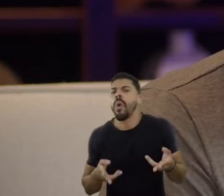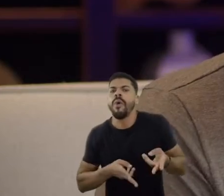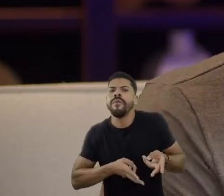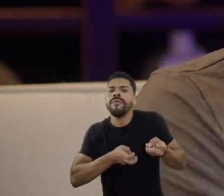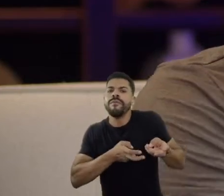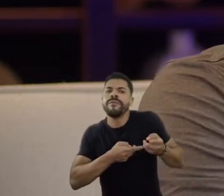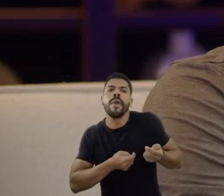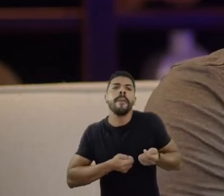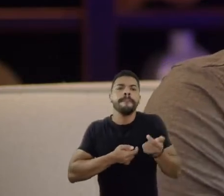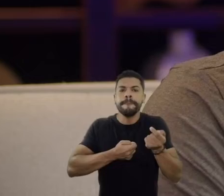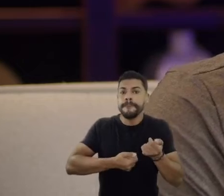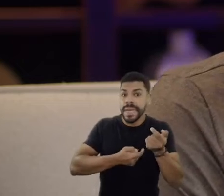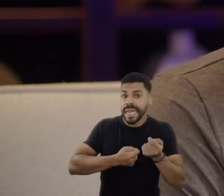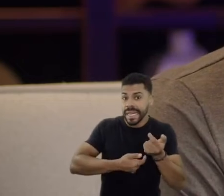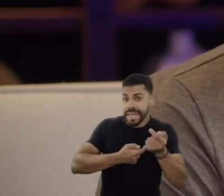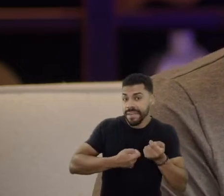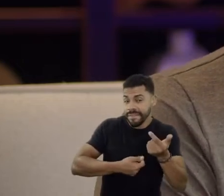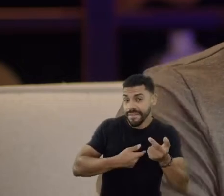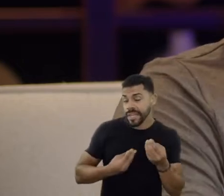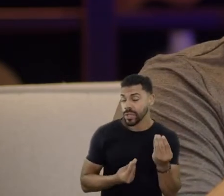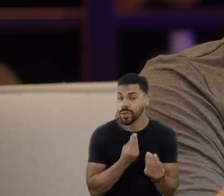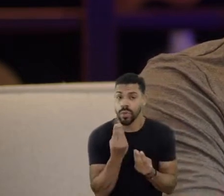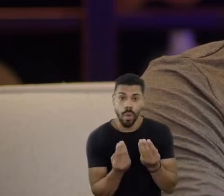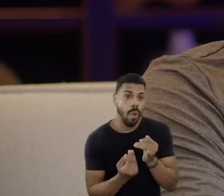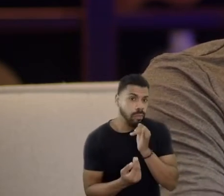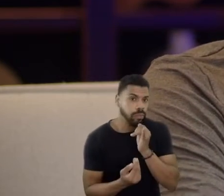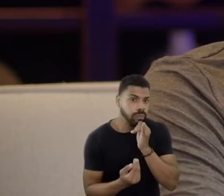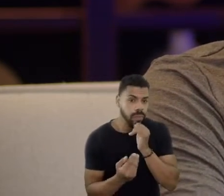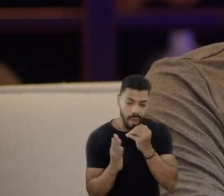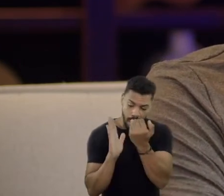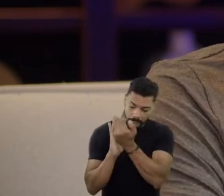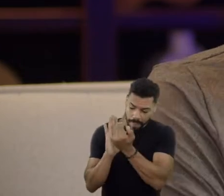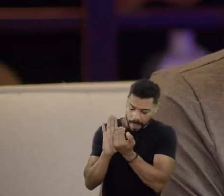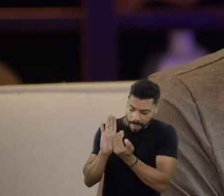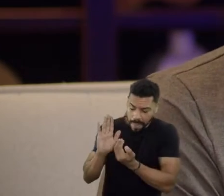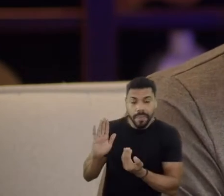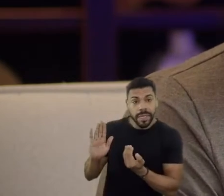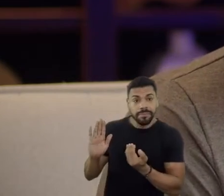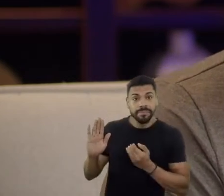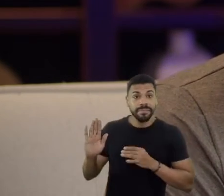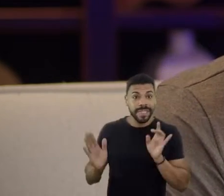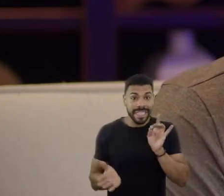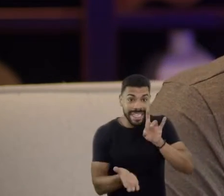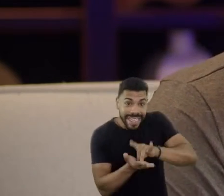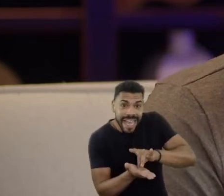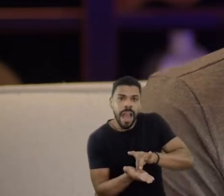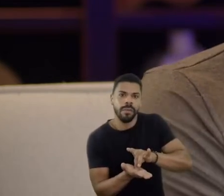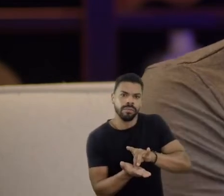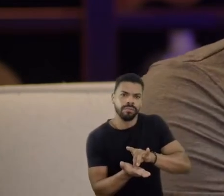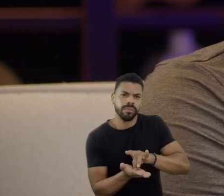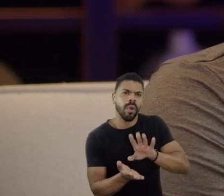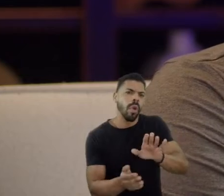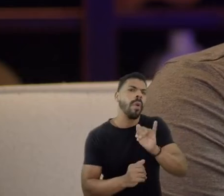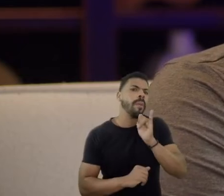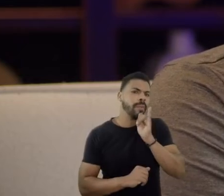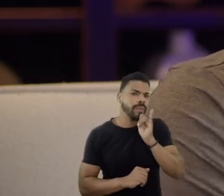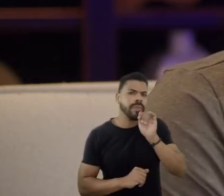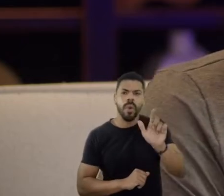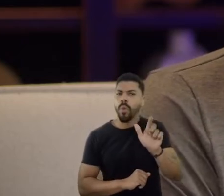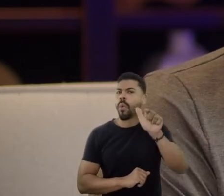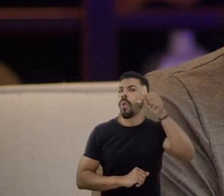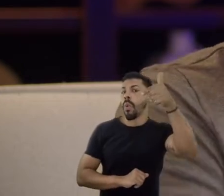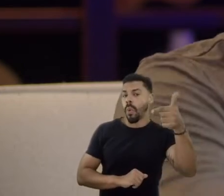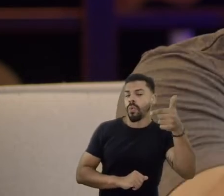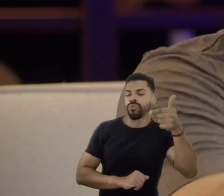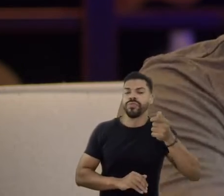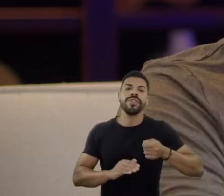com relação ao fundo aberto é que você tem a cota dele estabelecida em tempo real que que é isso quando você tem aquele outro Fundo de